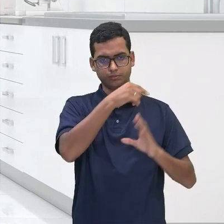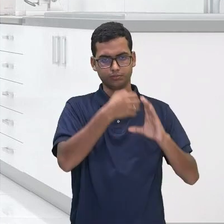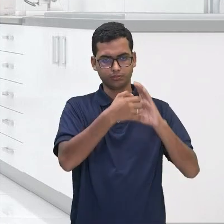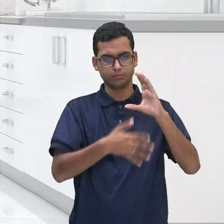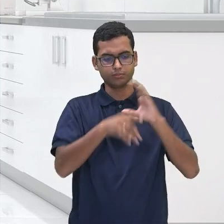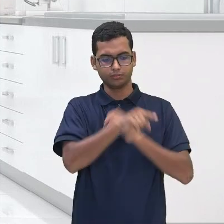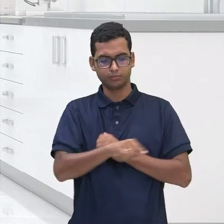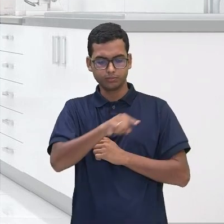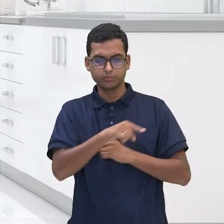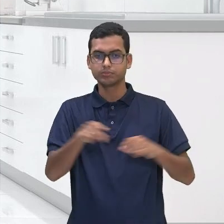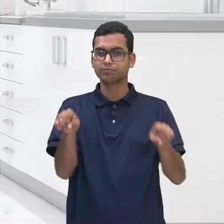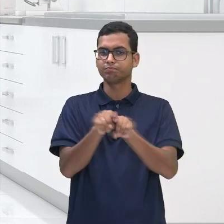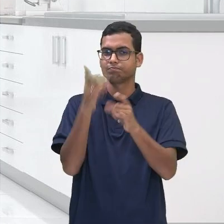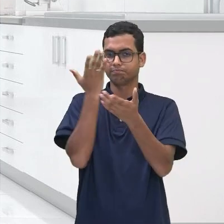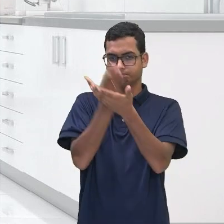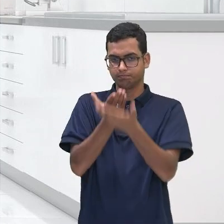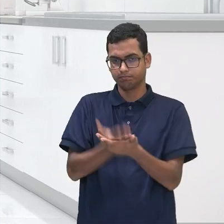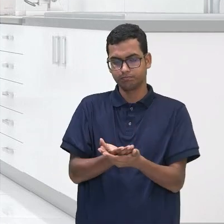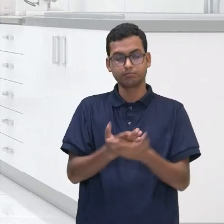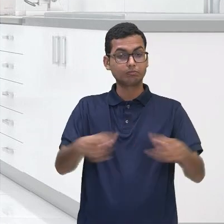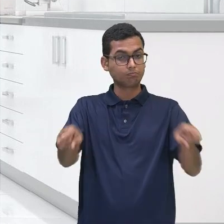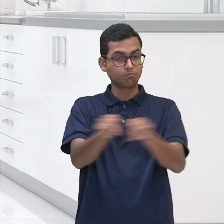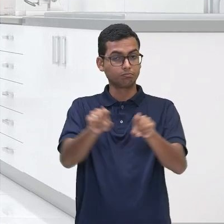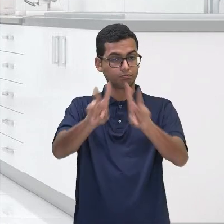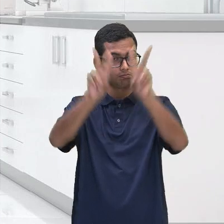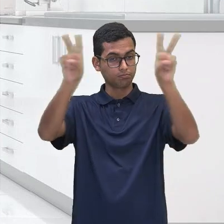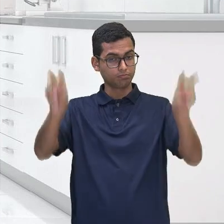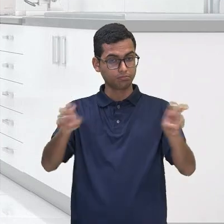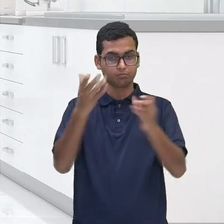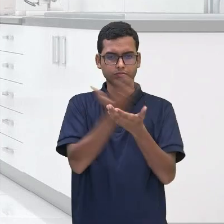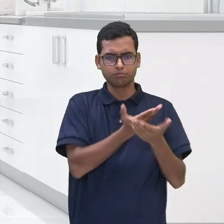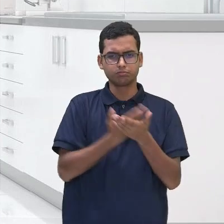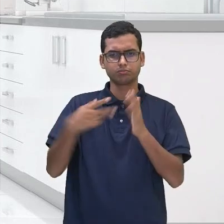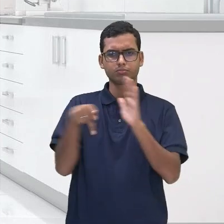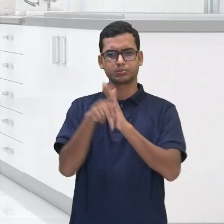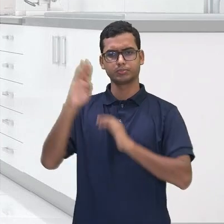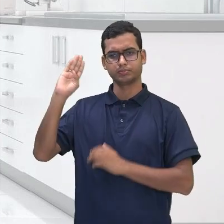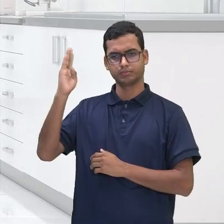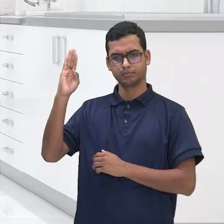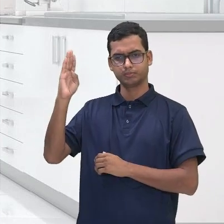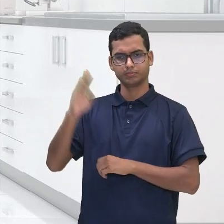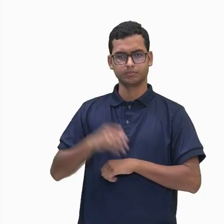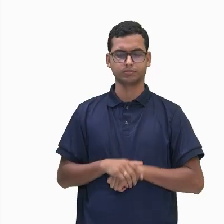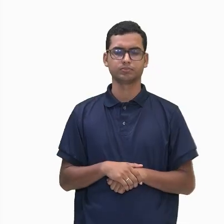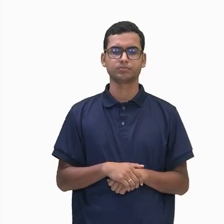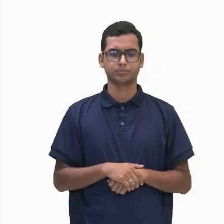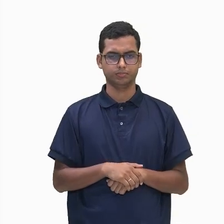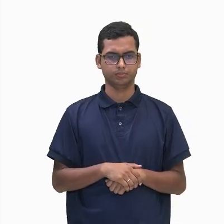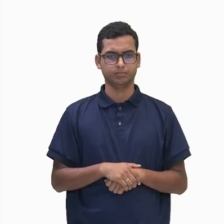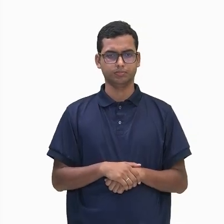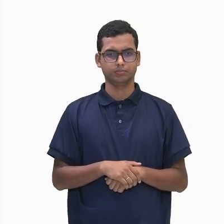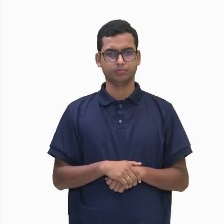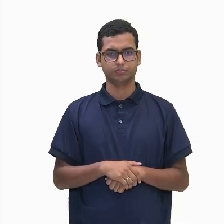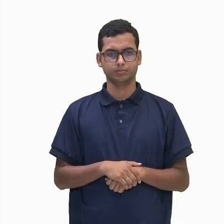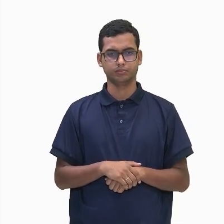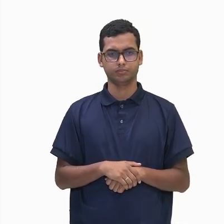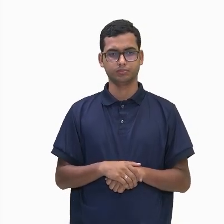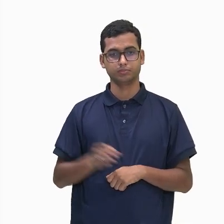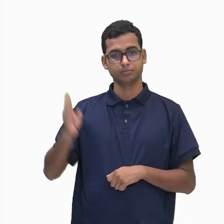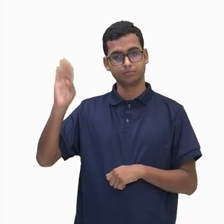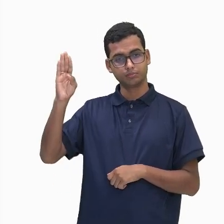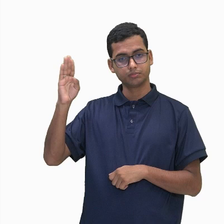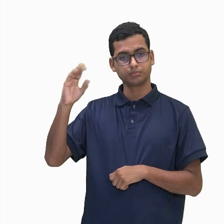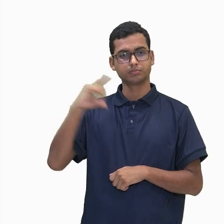assunto que é estudado, o tema de estudo da biologia. Vamos ver aí que a biologia ela vem